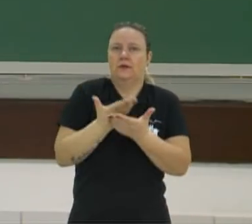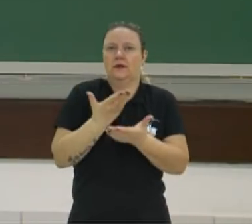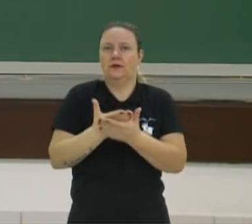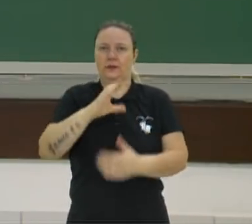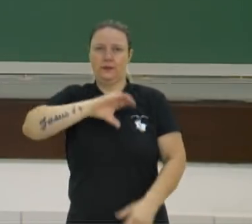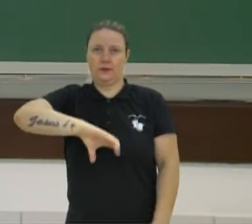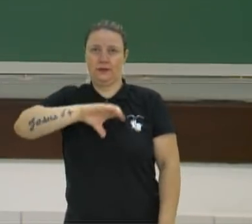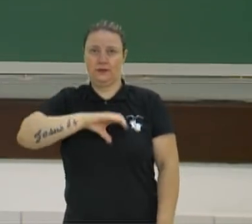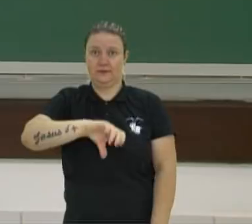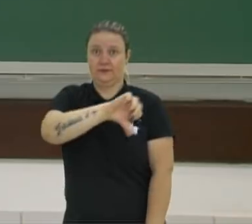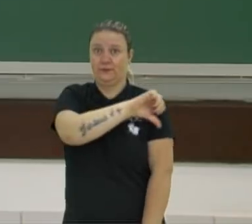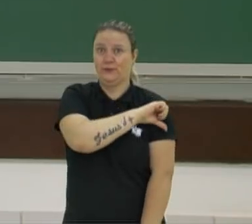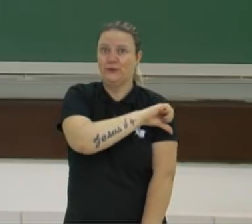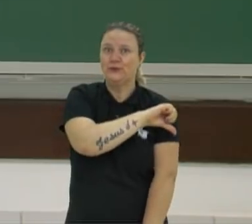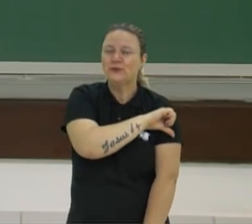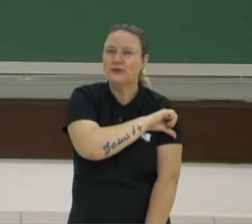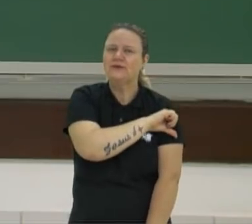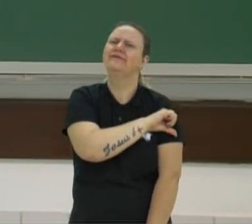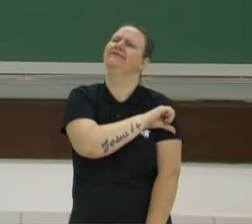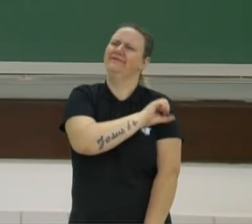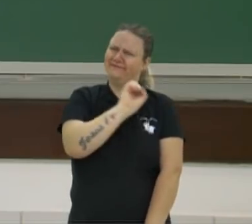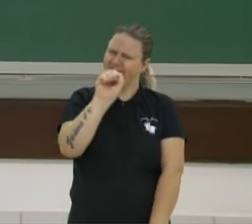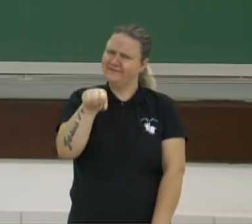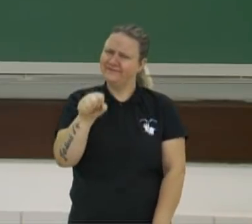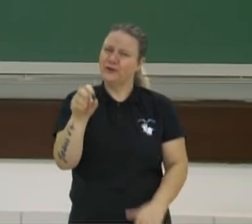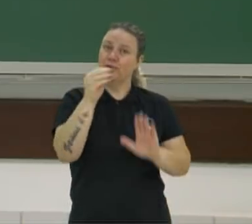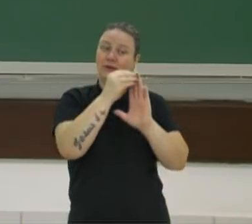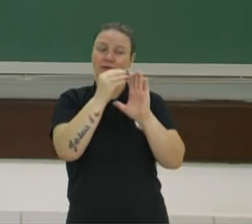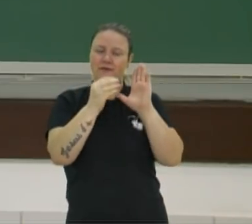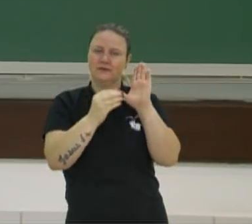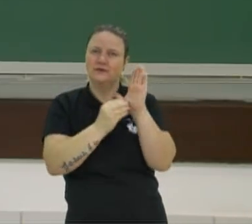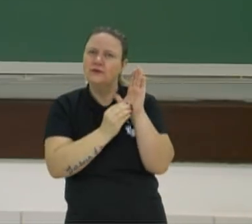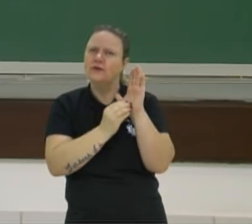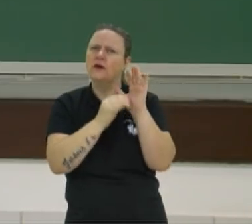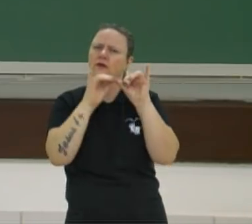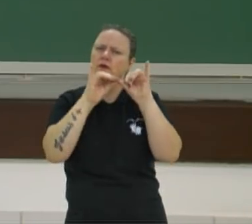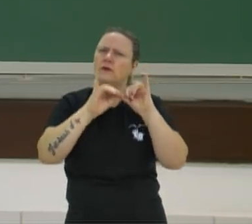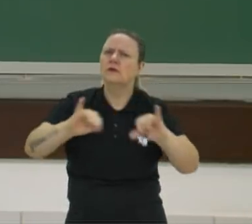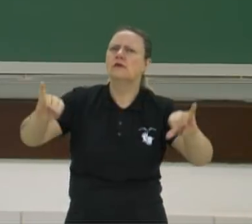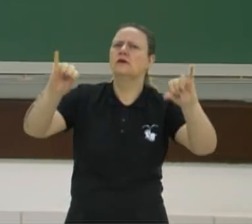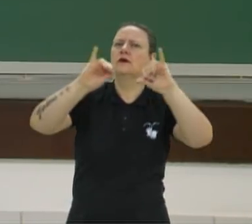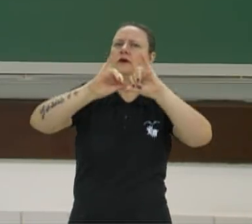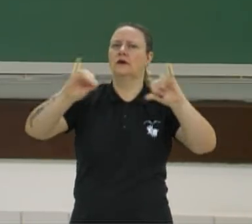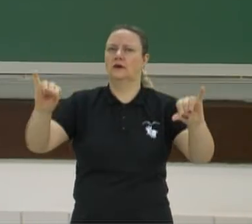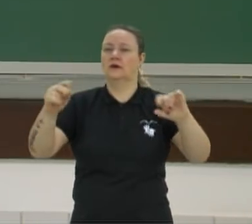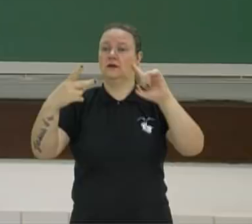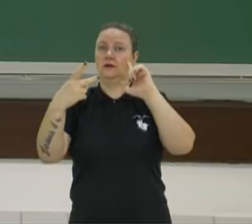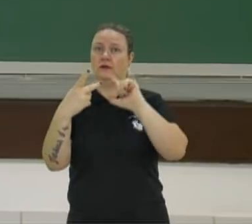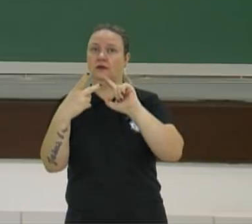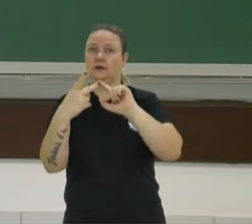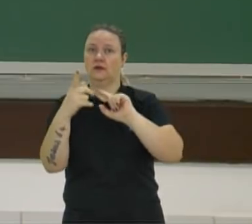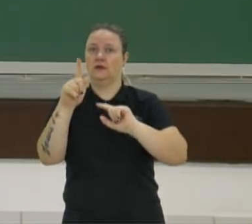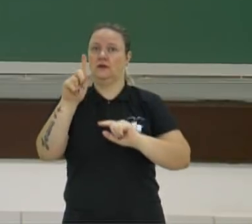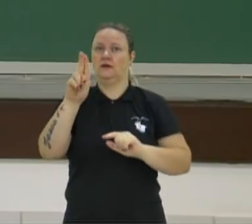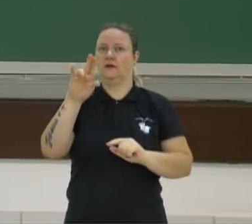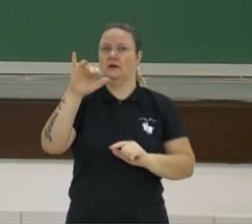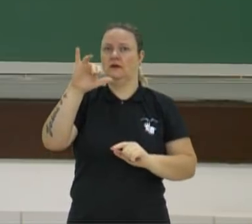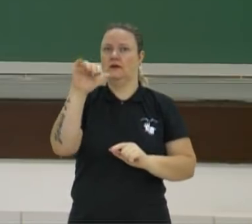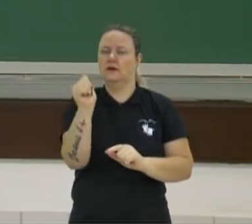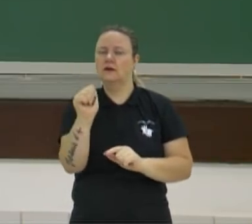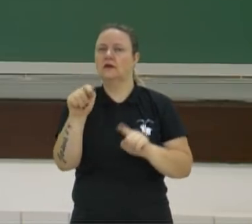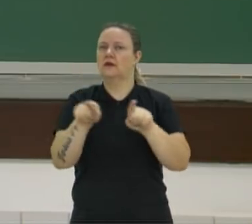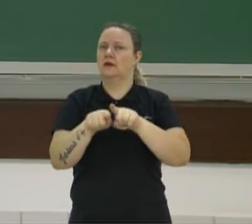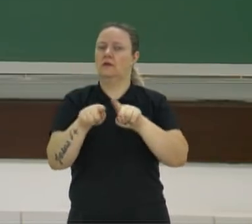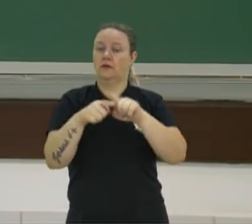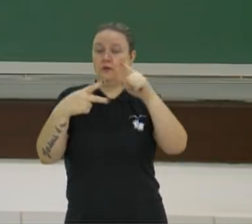nono ano. Isso mesmo, nosso conteúdo de hoje é notícia e guia. Vamos continuar comparando uma notícia